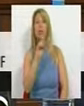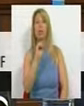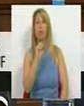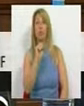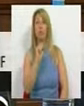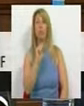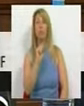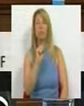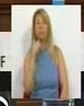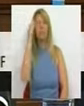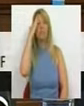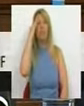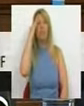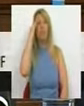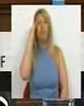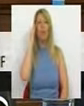o secretário-geral